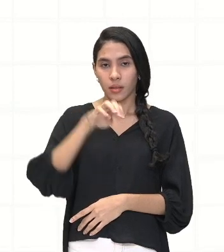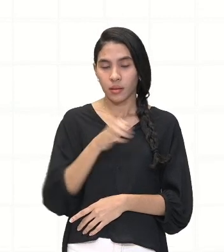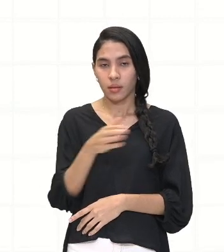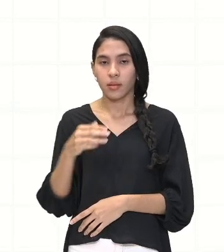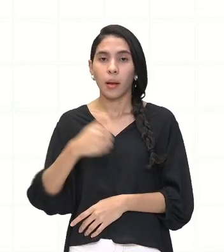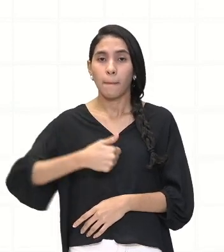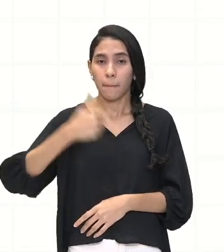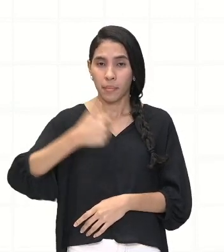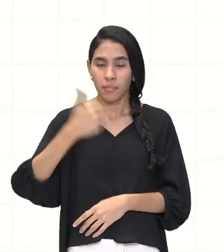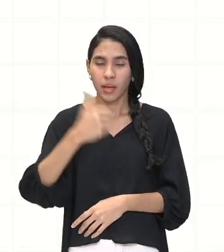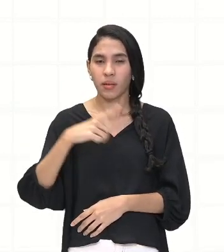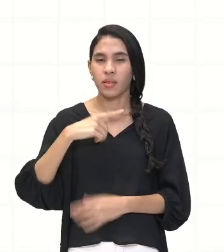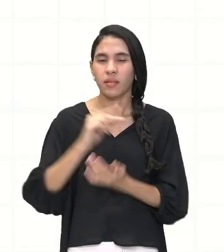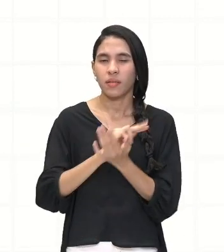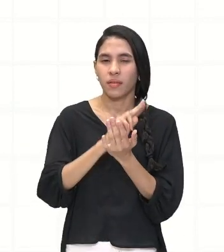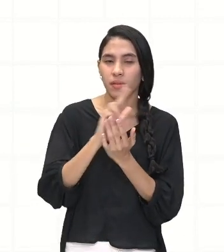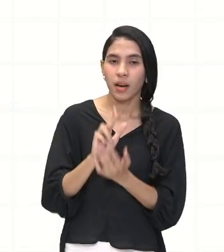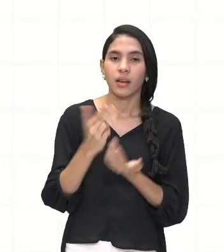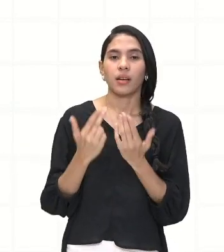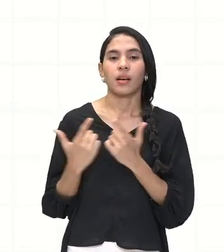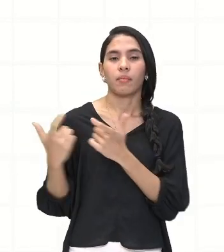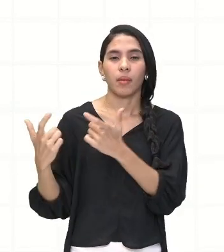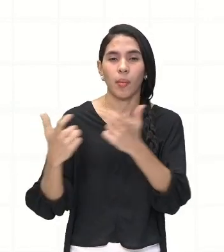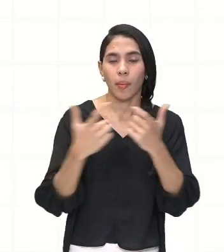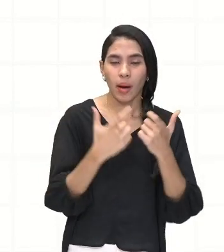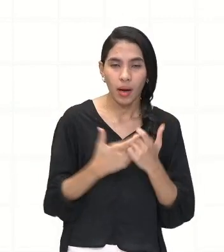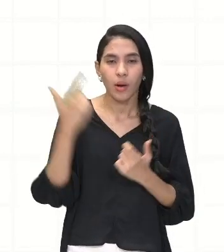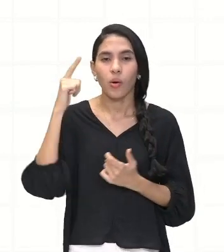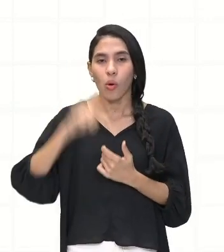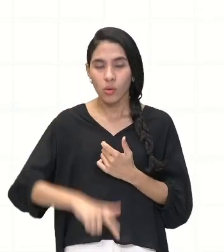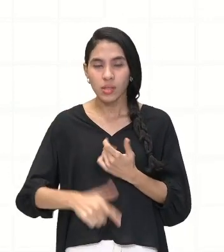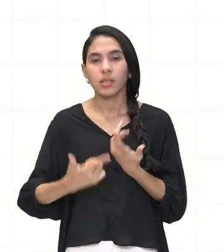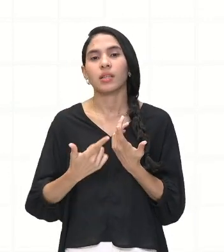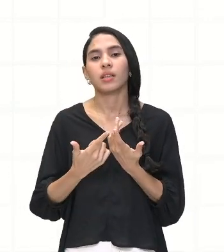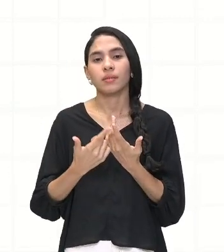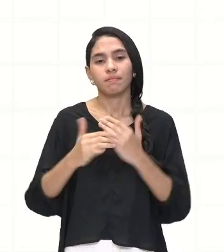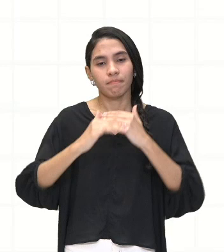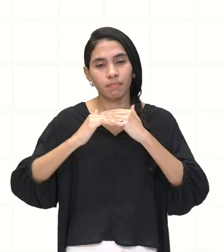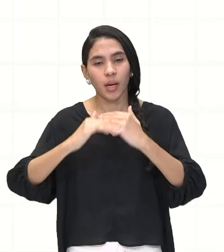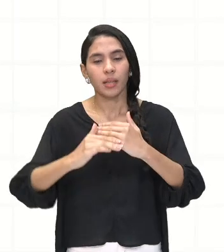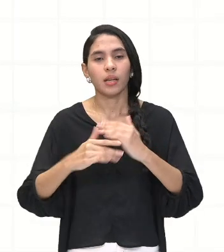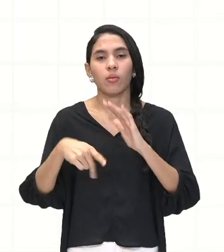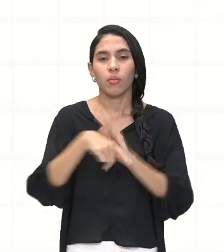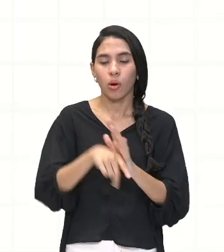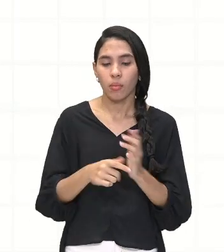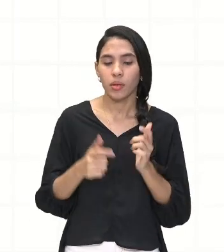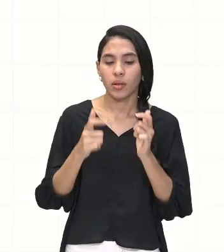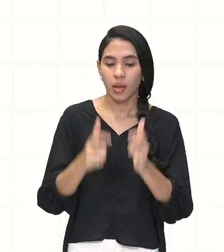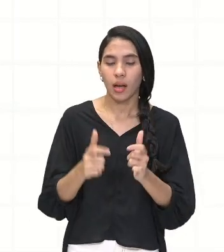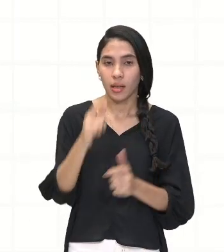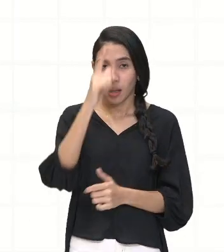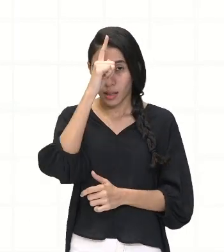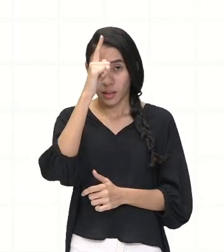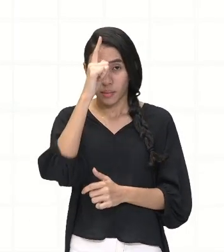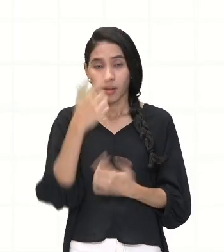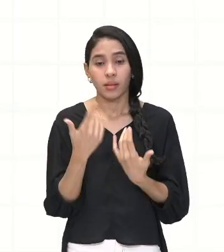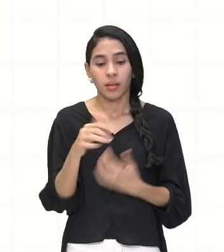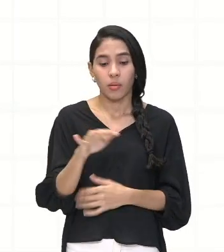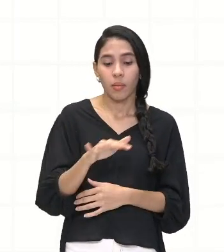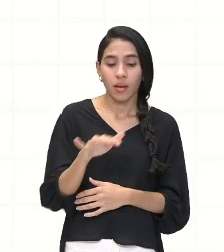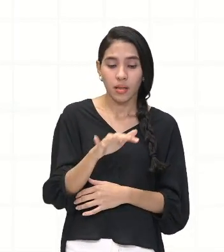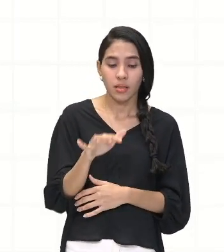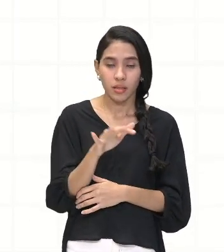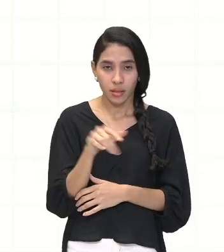promoveu uma série de guerras para estabelecer a configuração política e territorial alemã. Então, era uma região